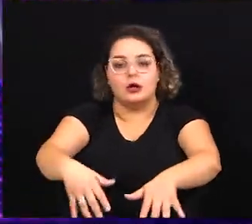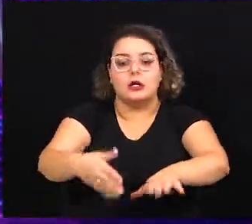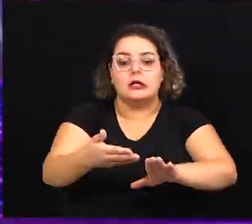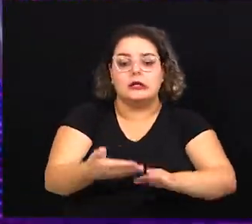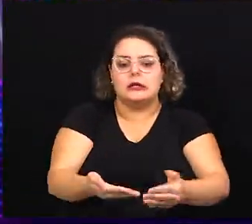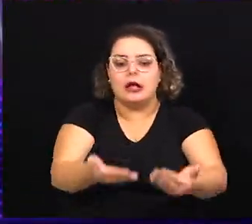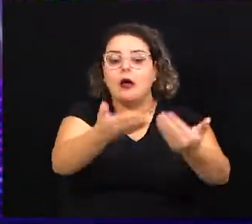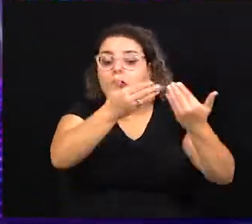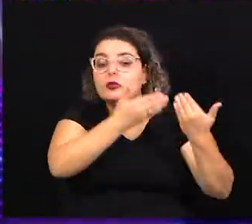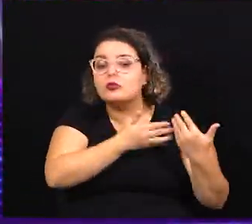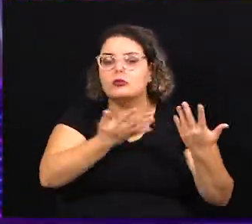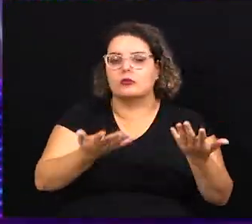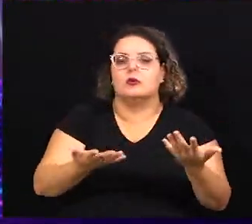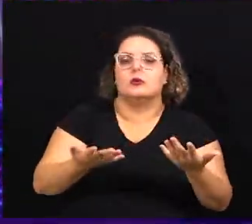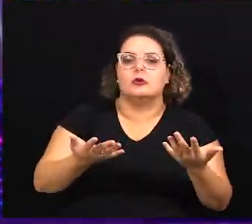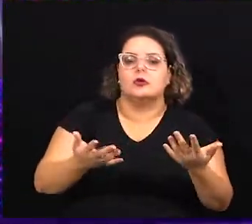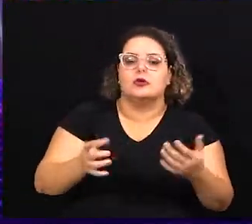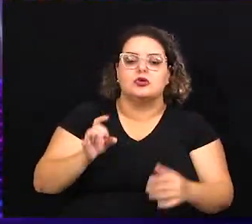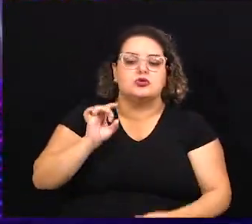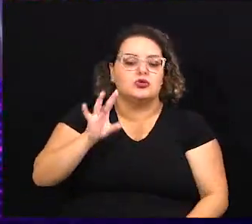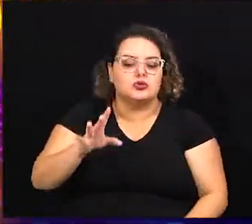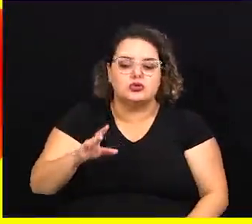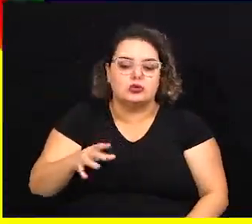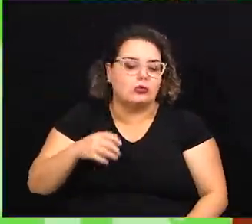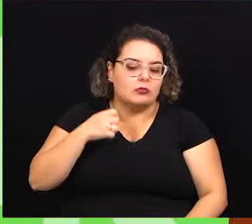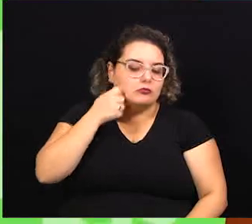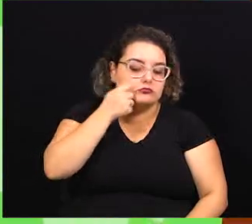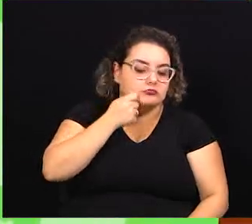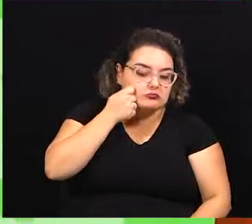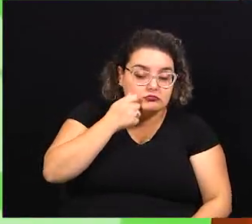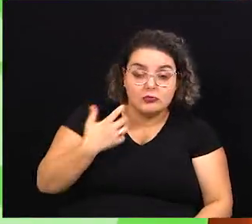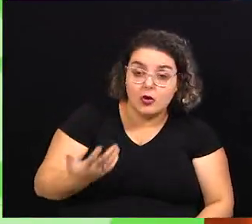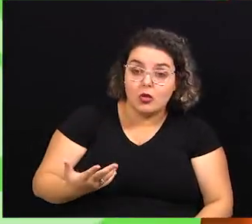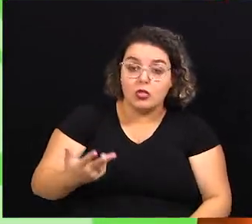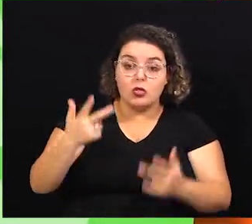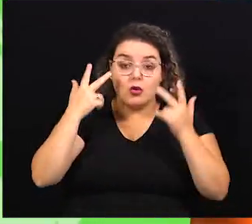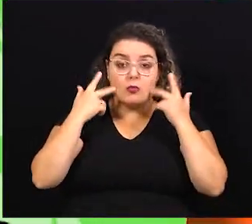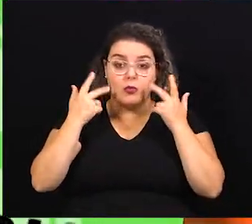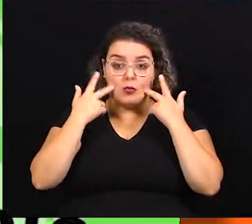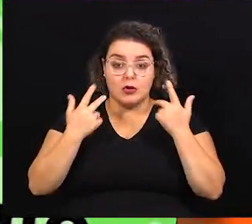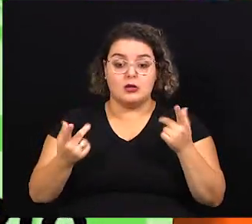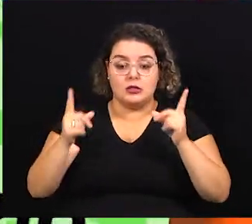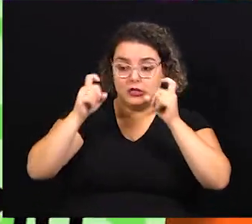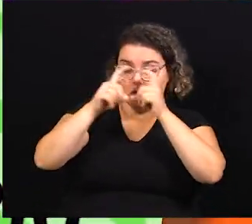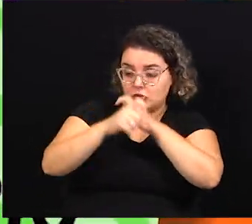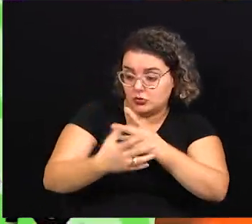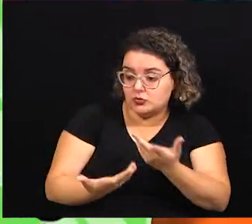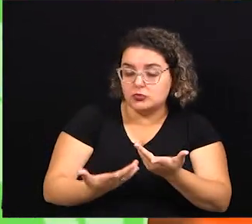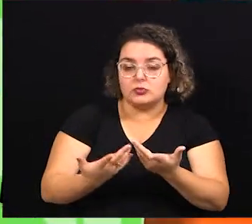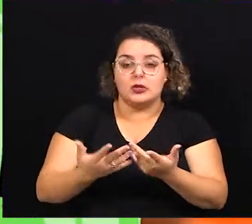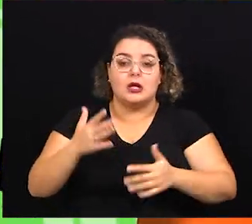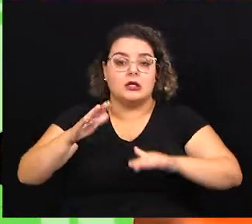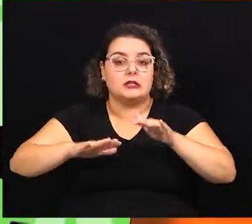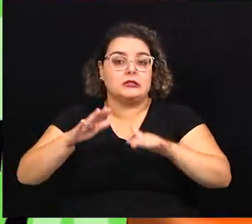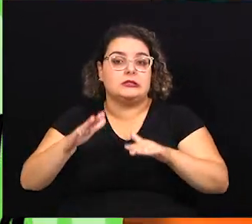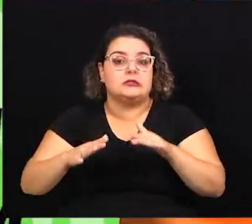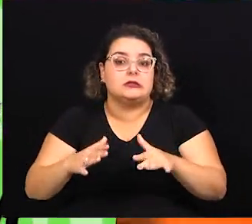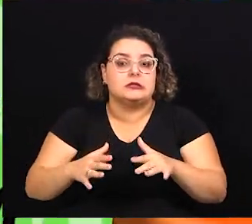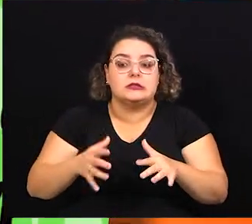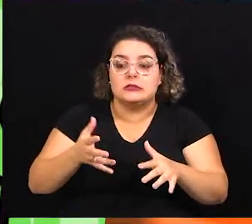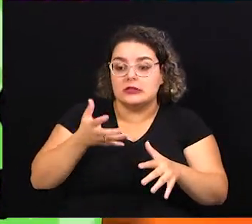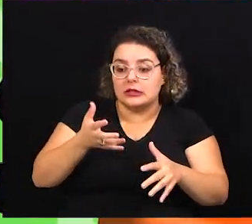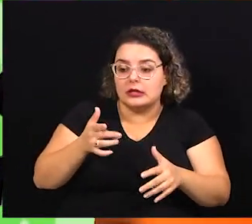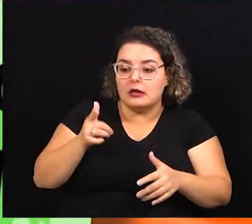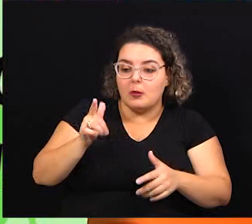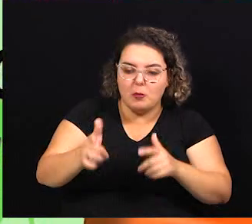de fundo de uma história desse tipo, e estando ali só para os protagonistas humanos, eles têm dificuldades,